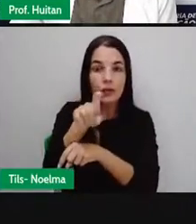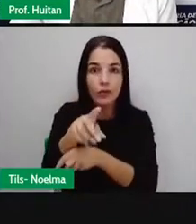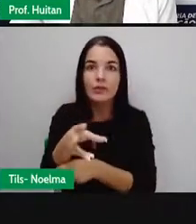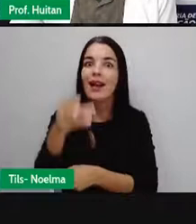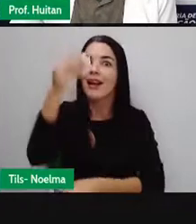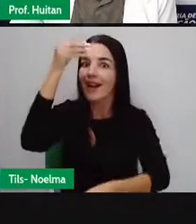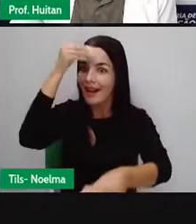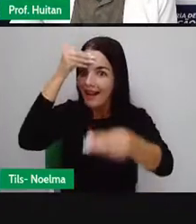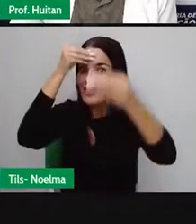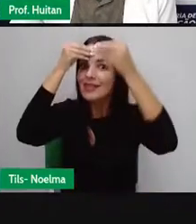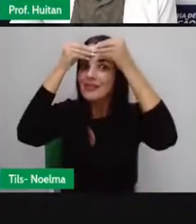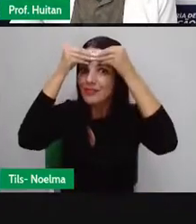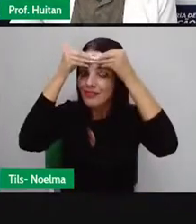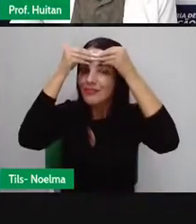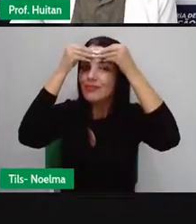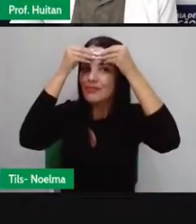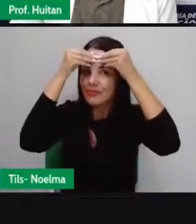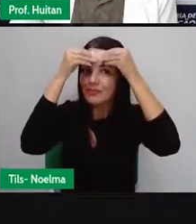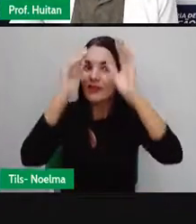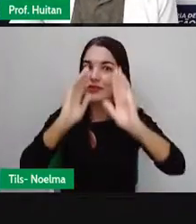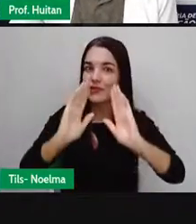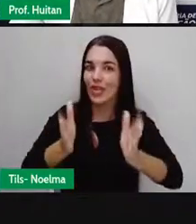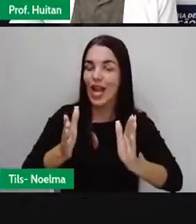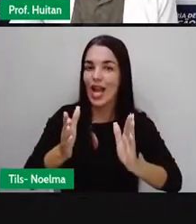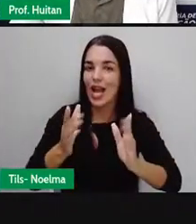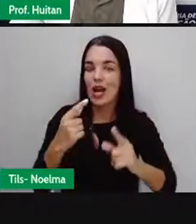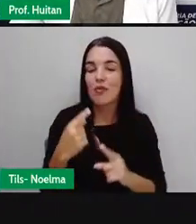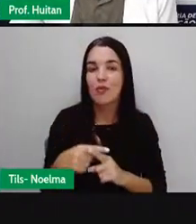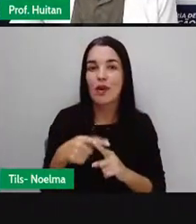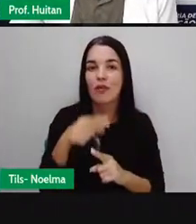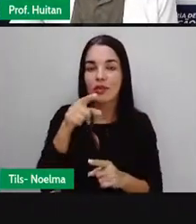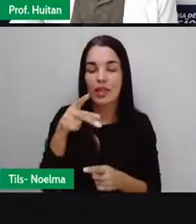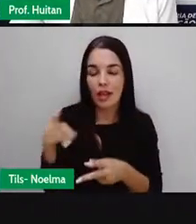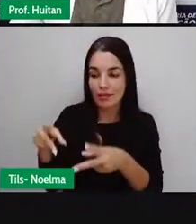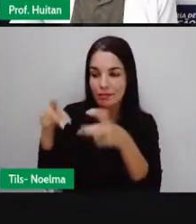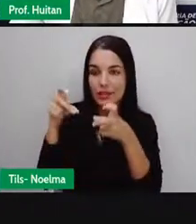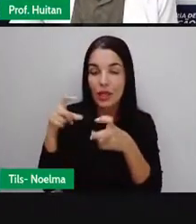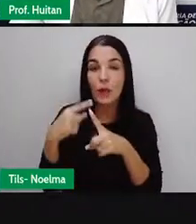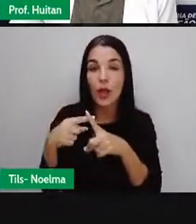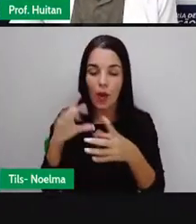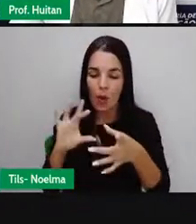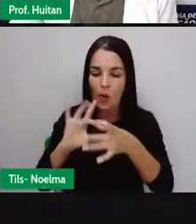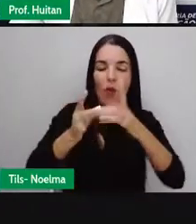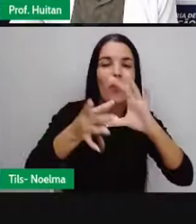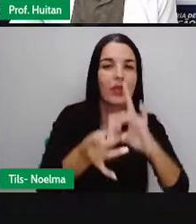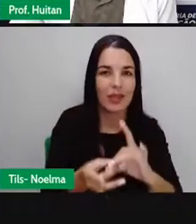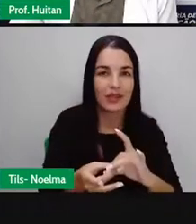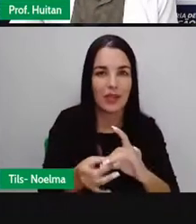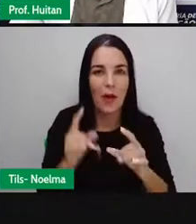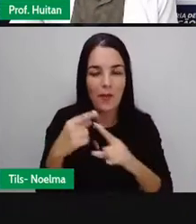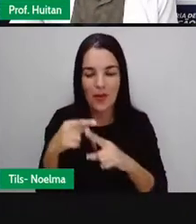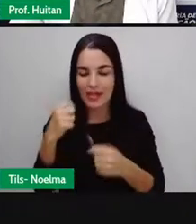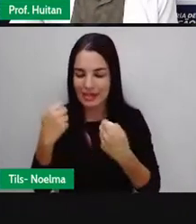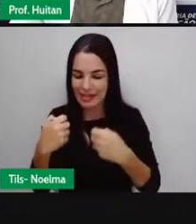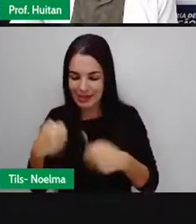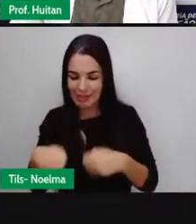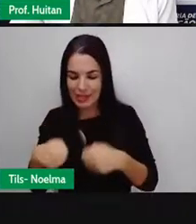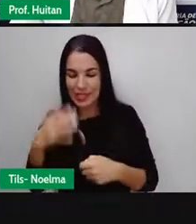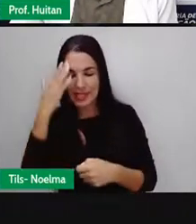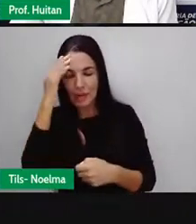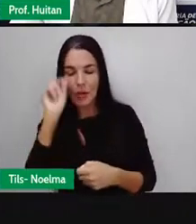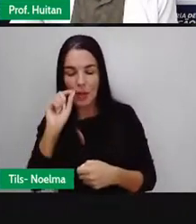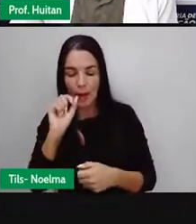exatamente o que é que aquela palavra, naquela placa vermelha, quer te dizer, por causa do contexto. Você sabe que está se direcionando